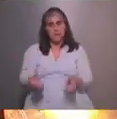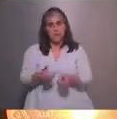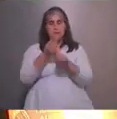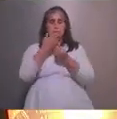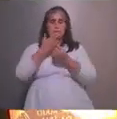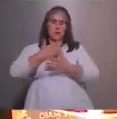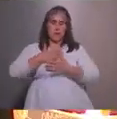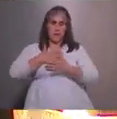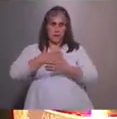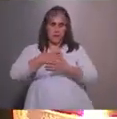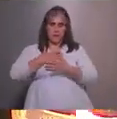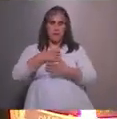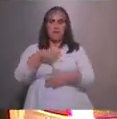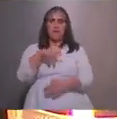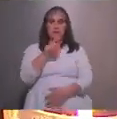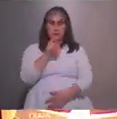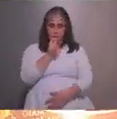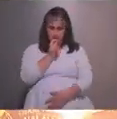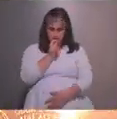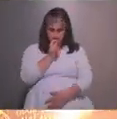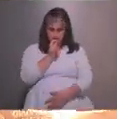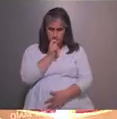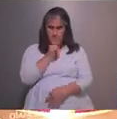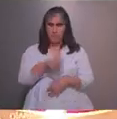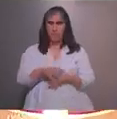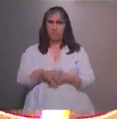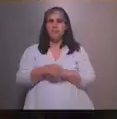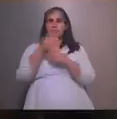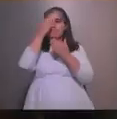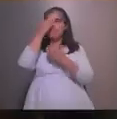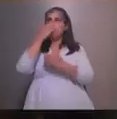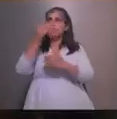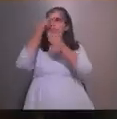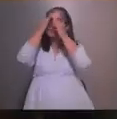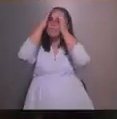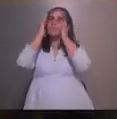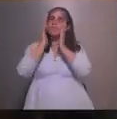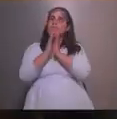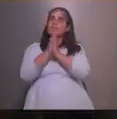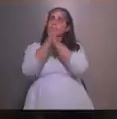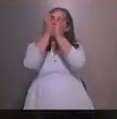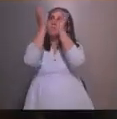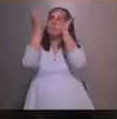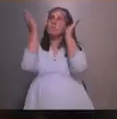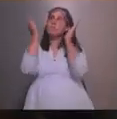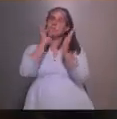tentação, mas livrai-nos do mal. Ave Maria, cheia de graça,